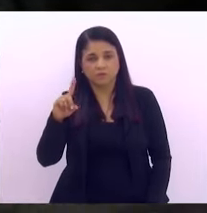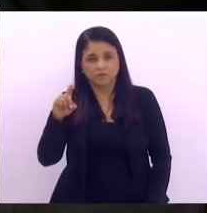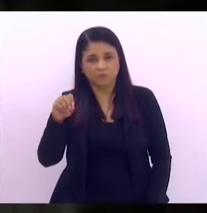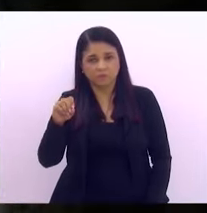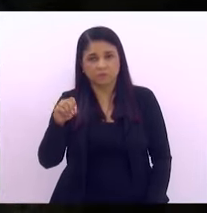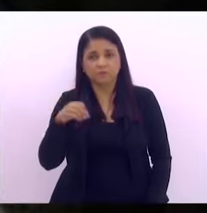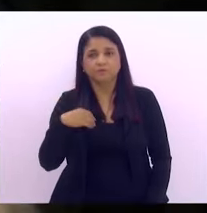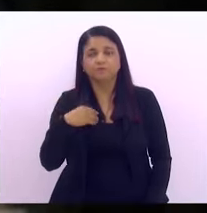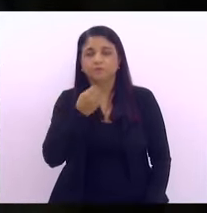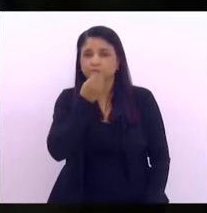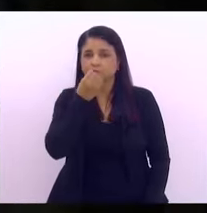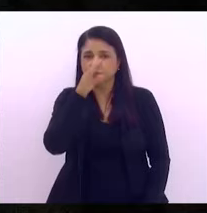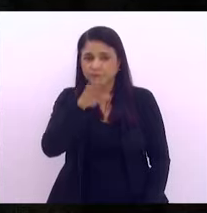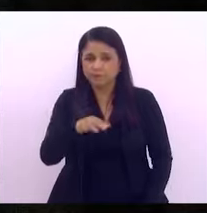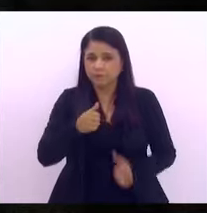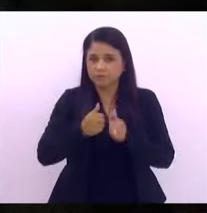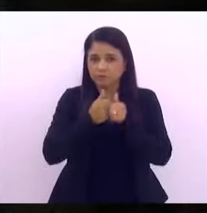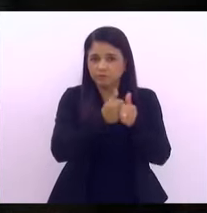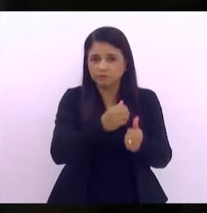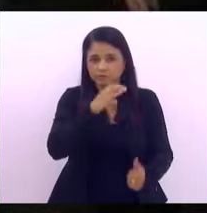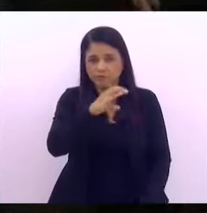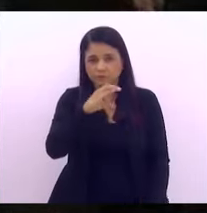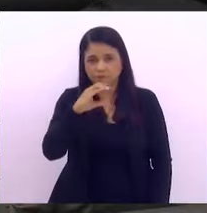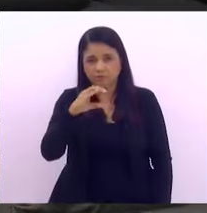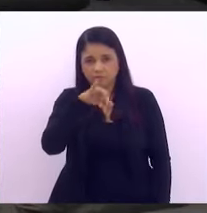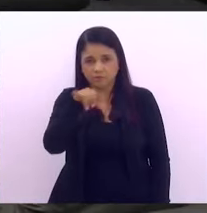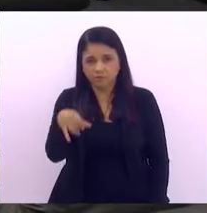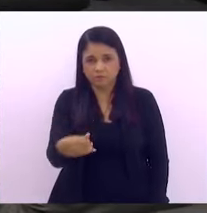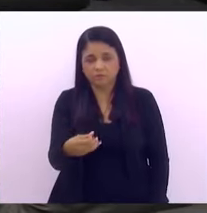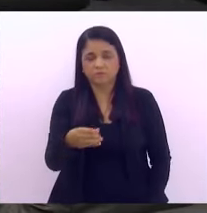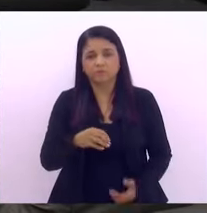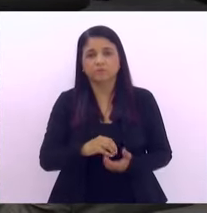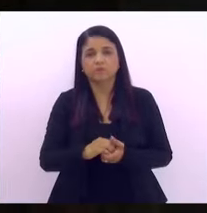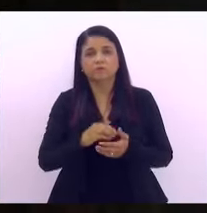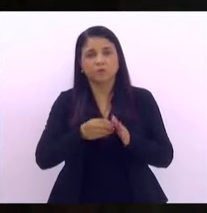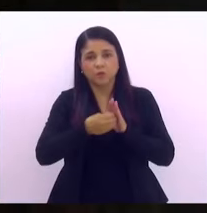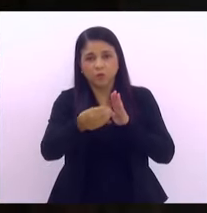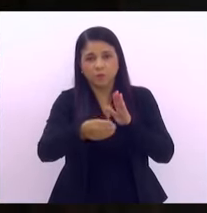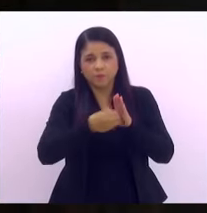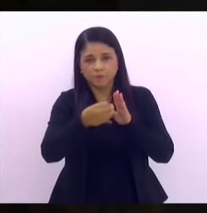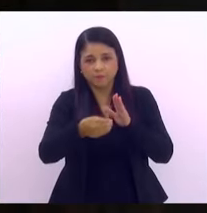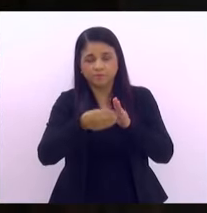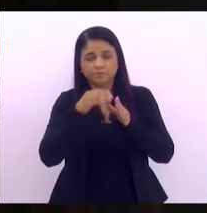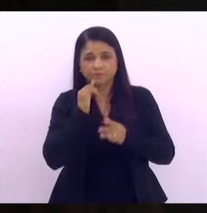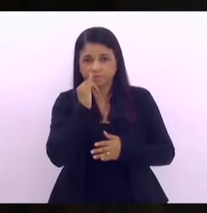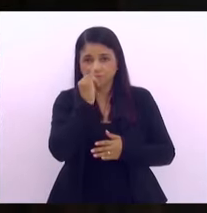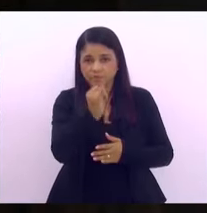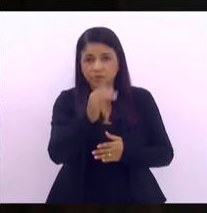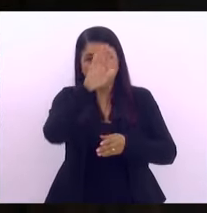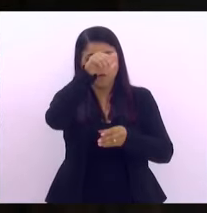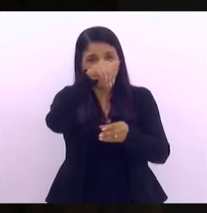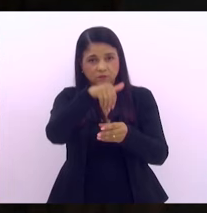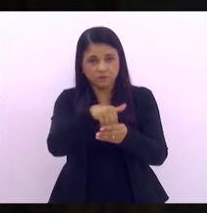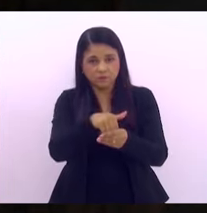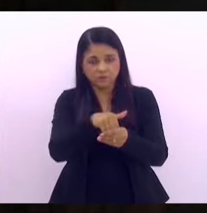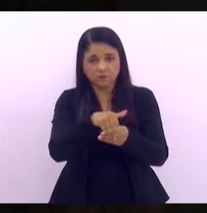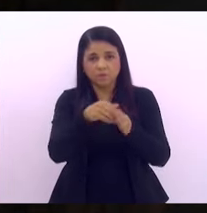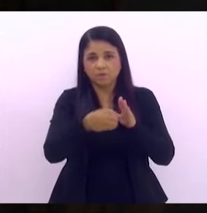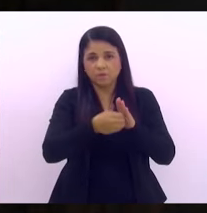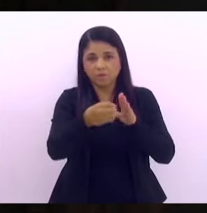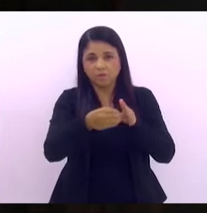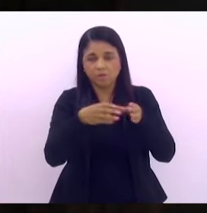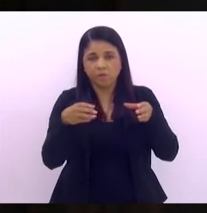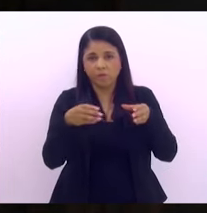Boa tarde, presidente. Acompanho o parecer da CCJ. Com os pareceres emitidos em votação, o parecer